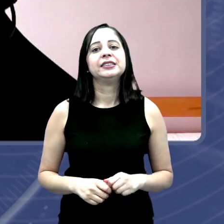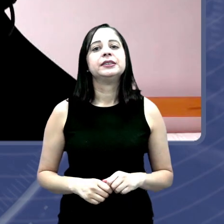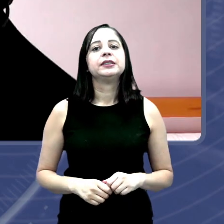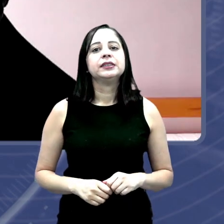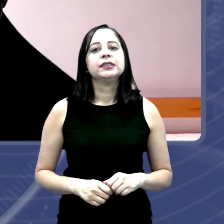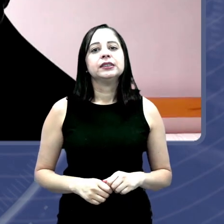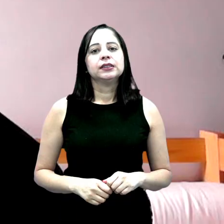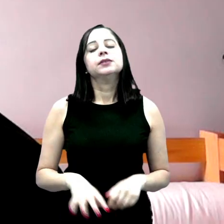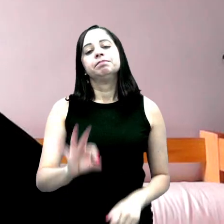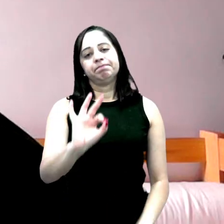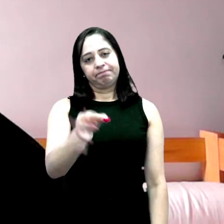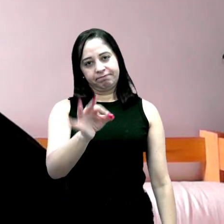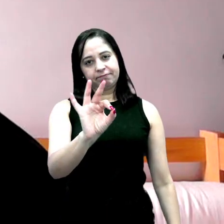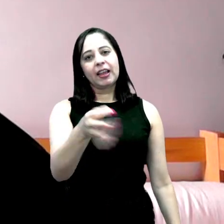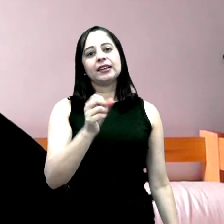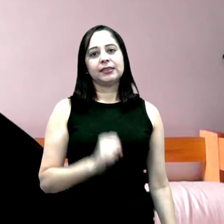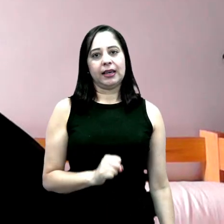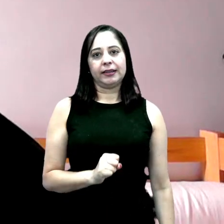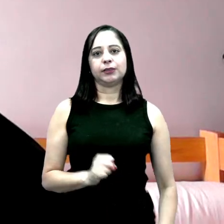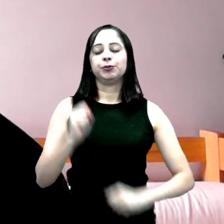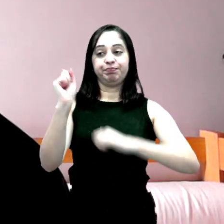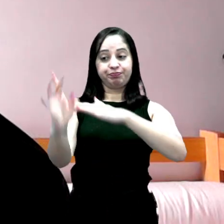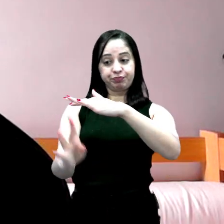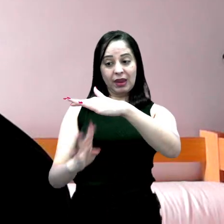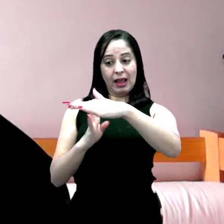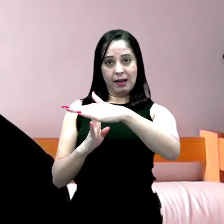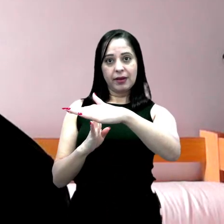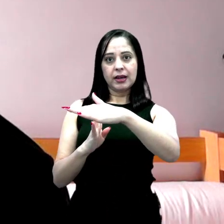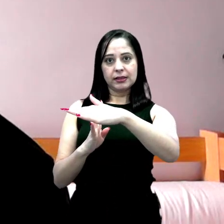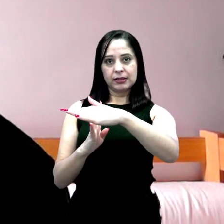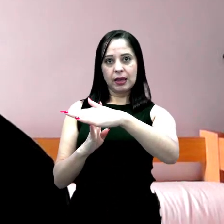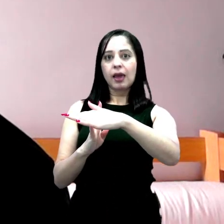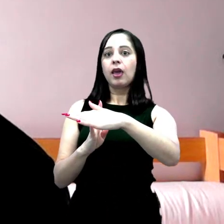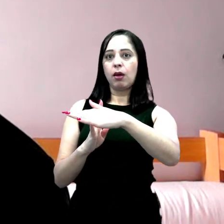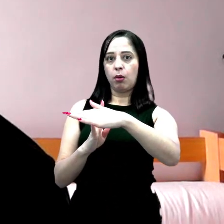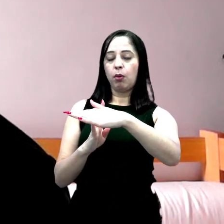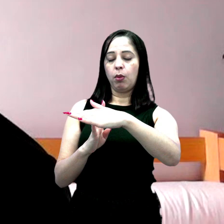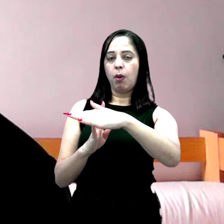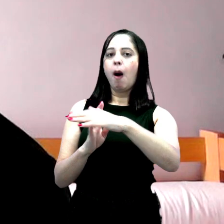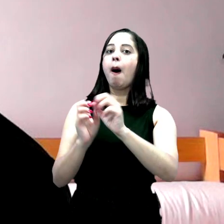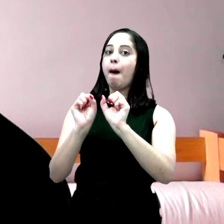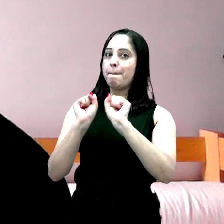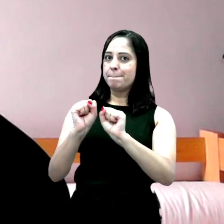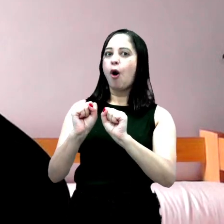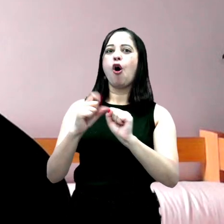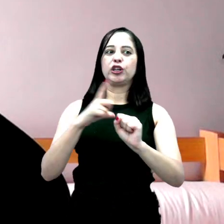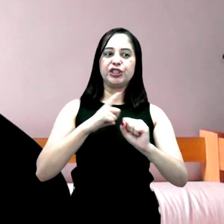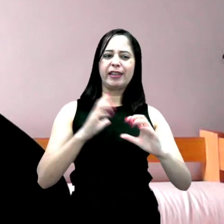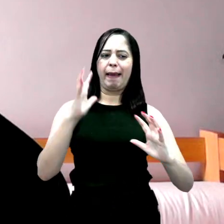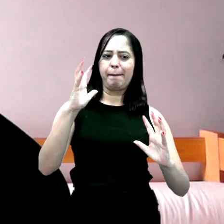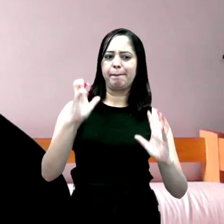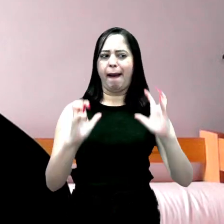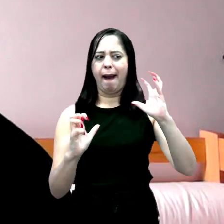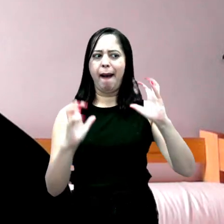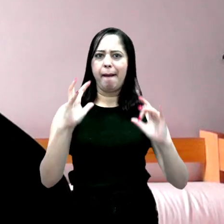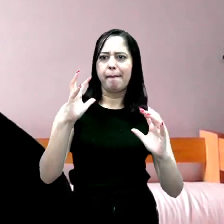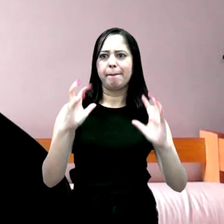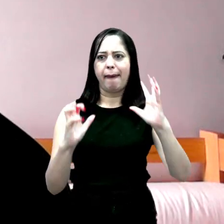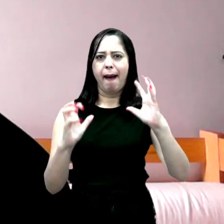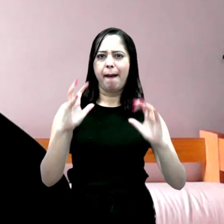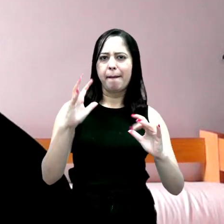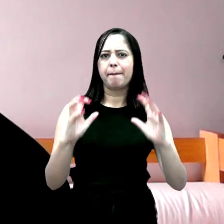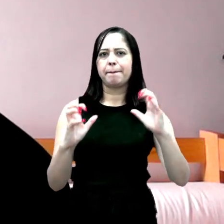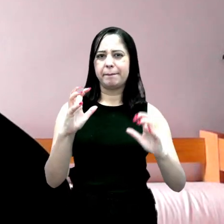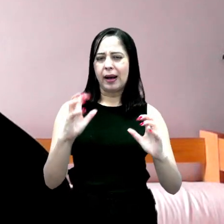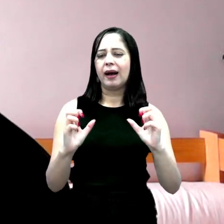gente. Exato. A migração, ela pode causar muitas tensões, sim, em comunidades, né, que percebem uma